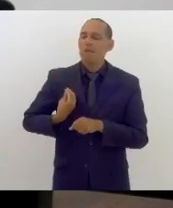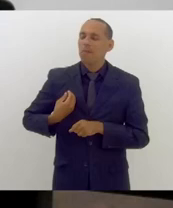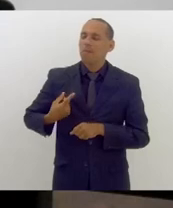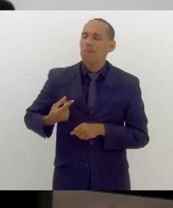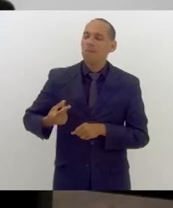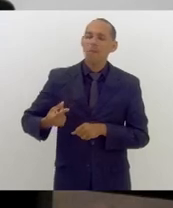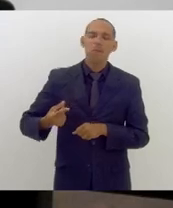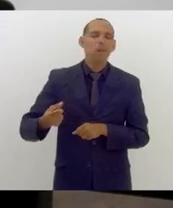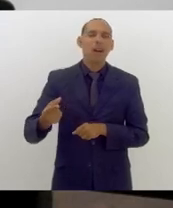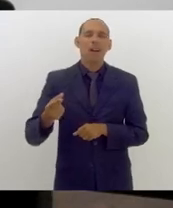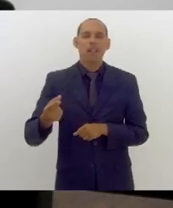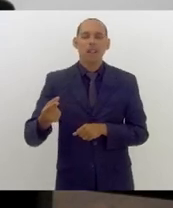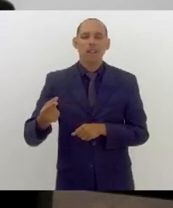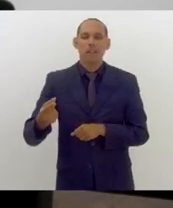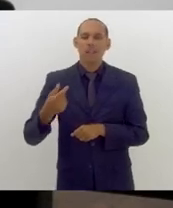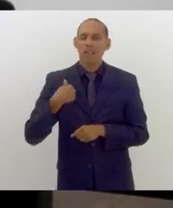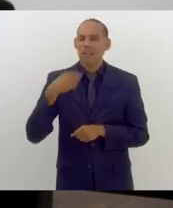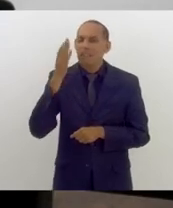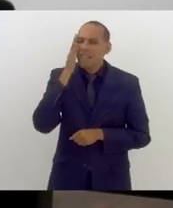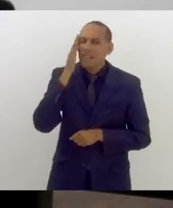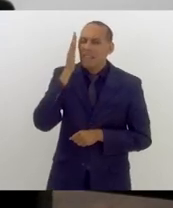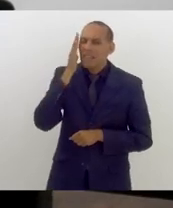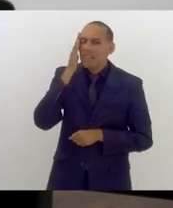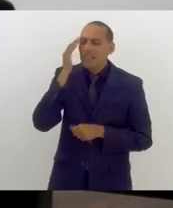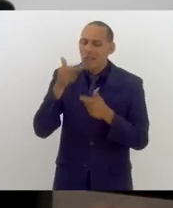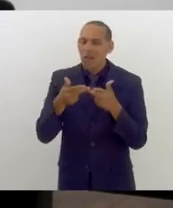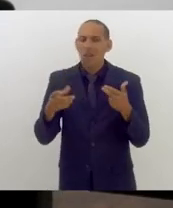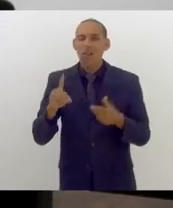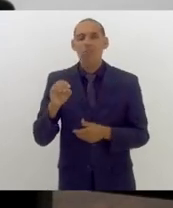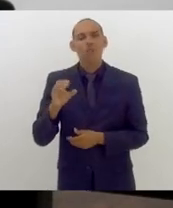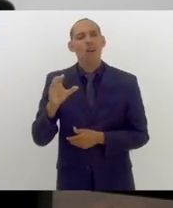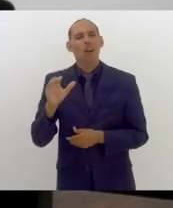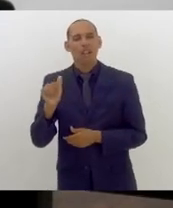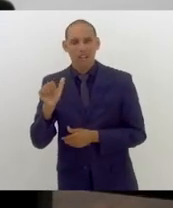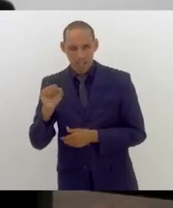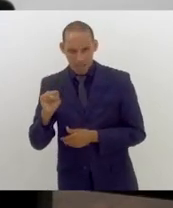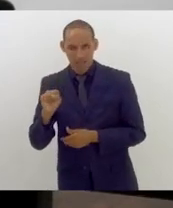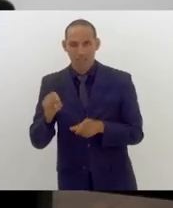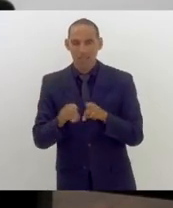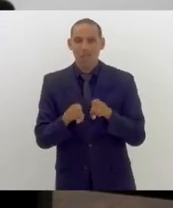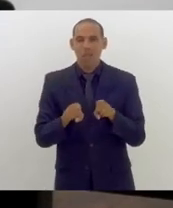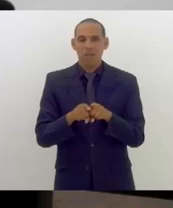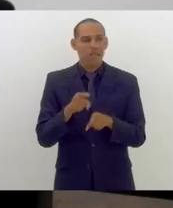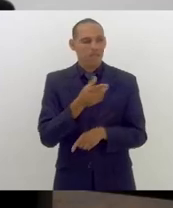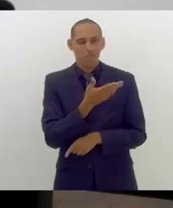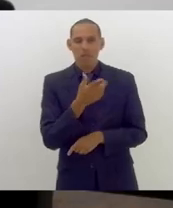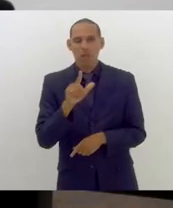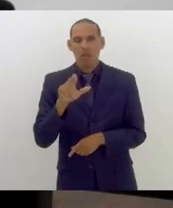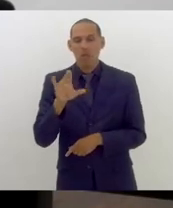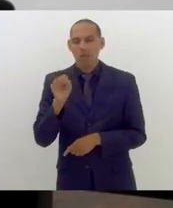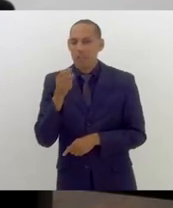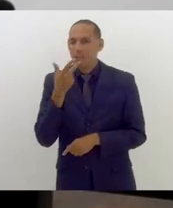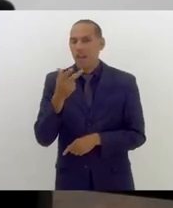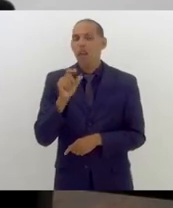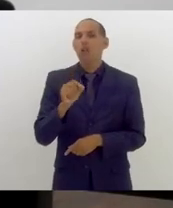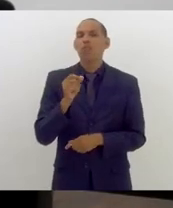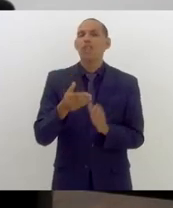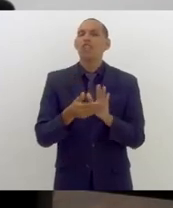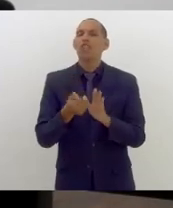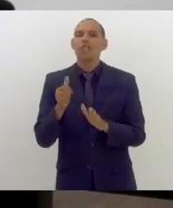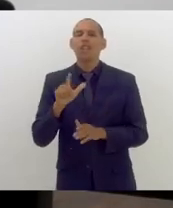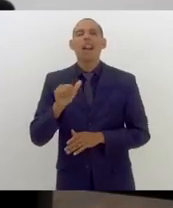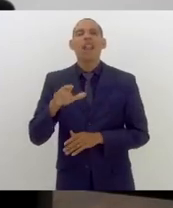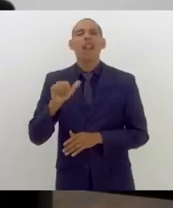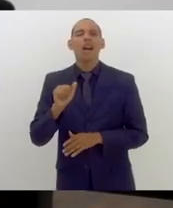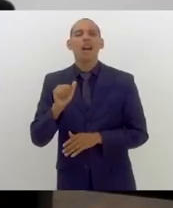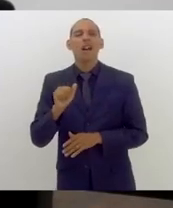em pé escoria então eu sei de muitas coisas ali a Docas ali o que o Luís falou estirava a Lambada ali da Ilha